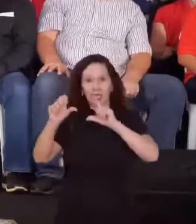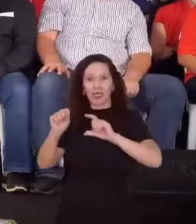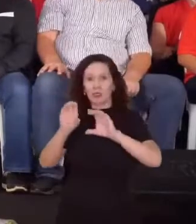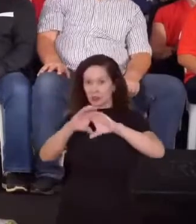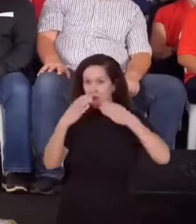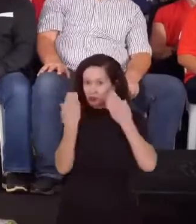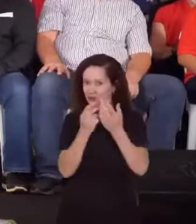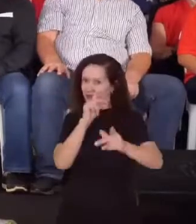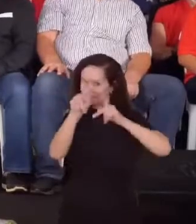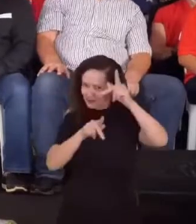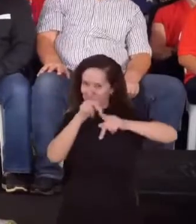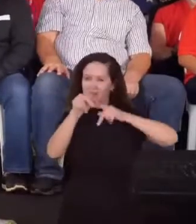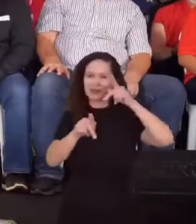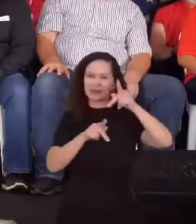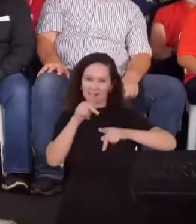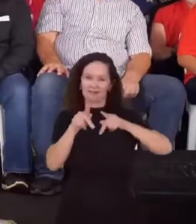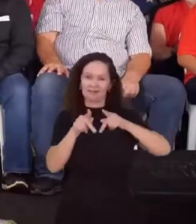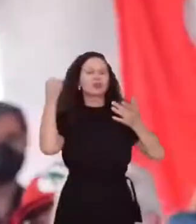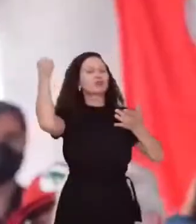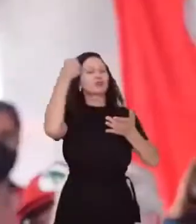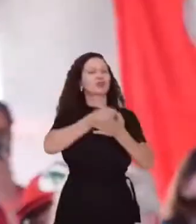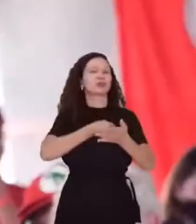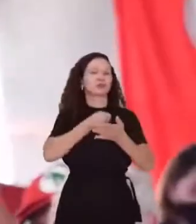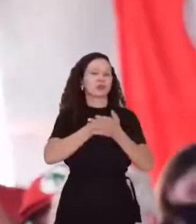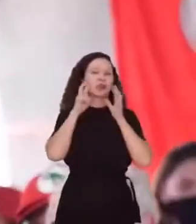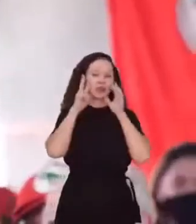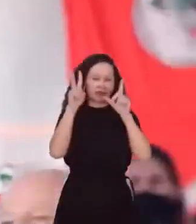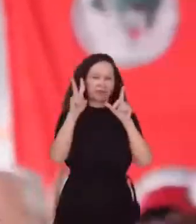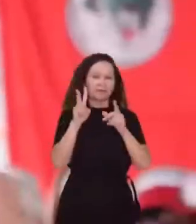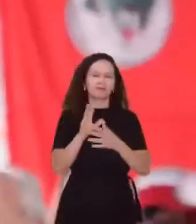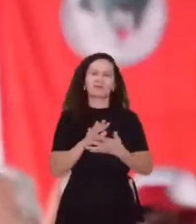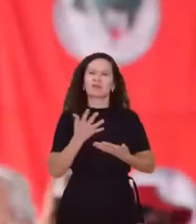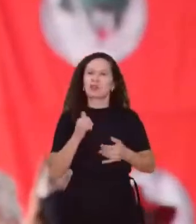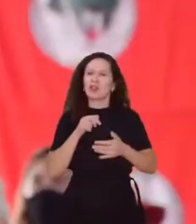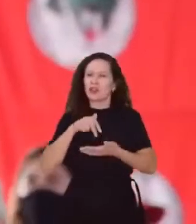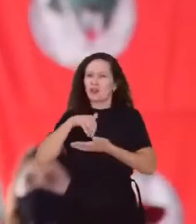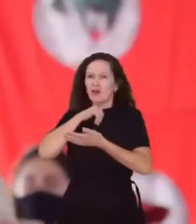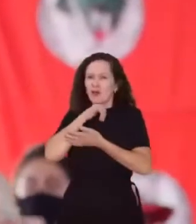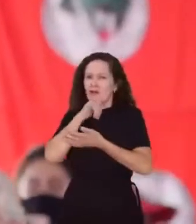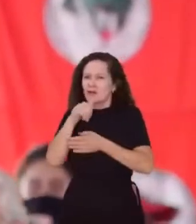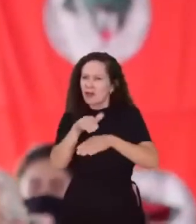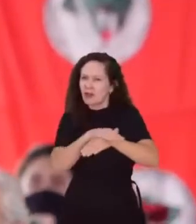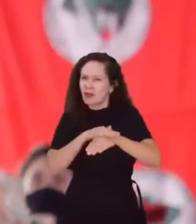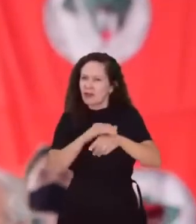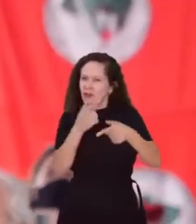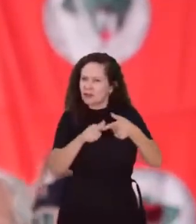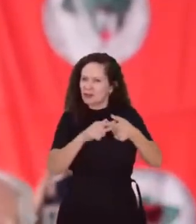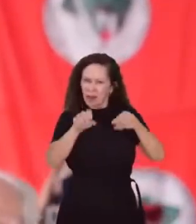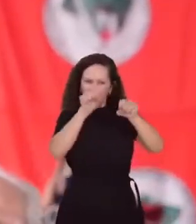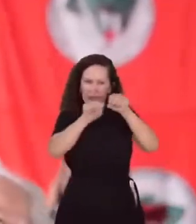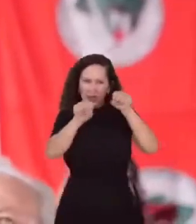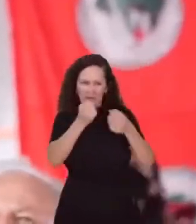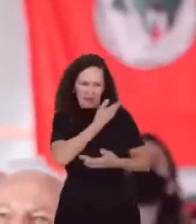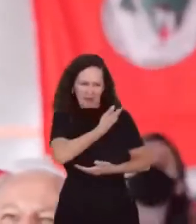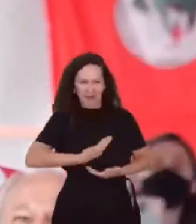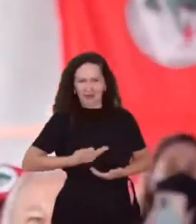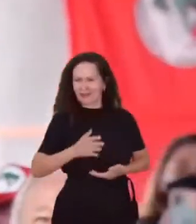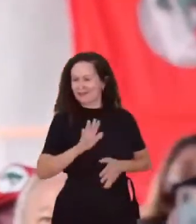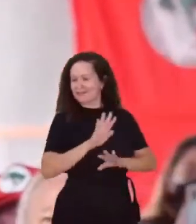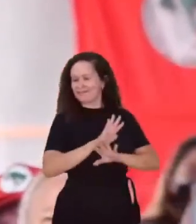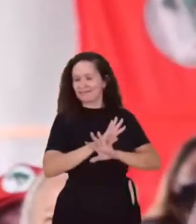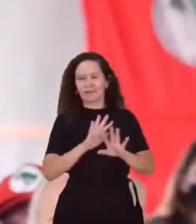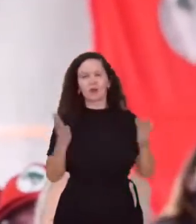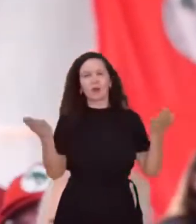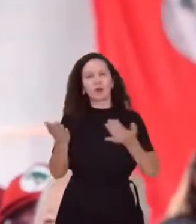comitês populares de luta. Eu não vou nem aqui falar dos problemas e das barbaridades que tem esse governo. Hoje estava uma notícia no jornal que no